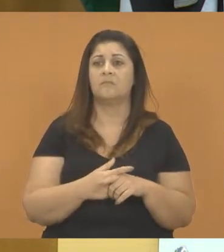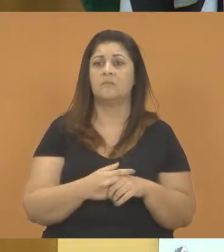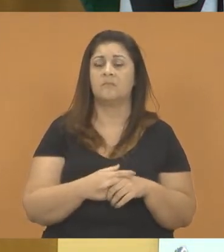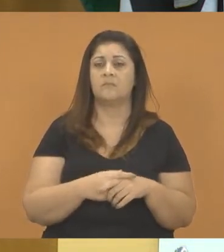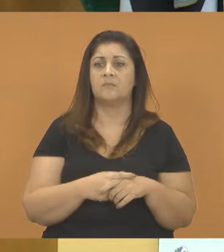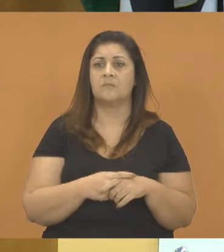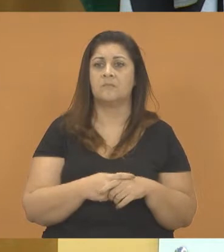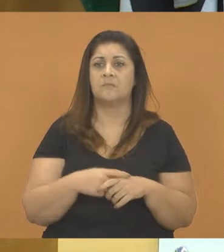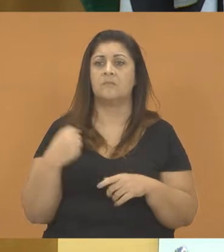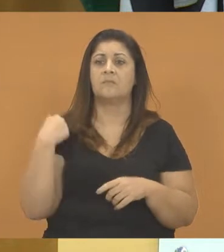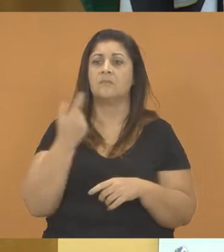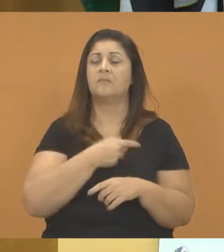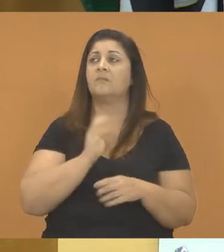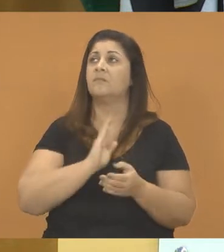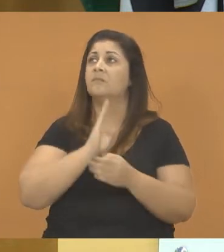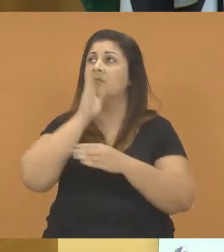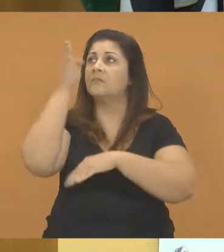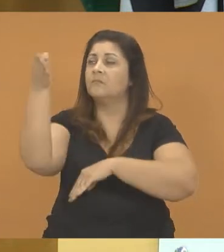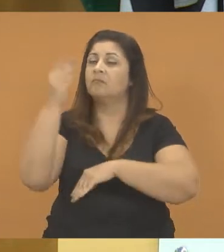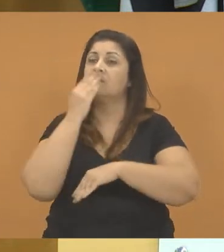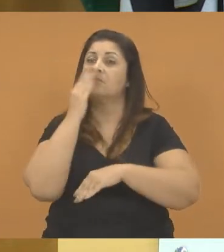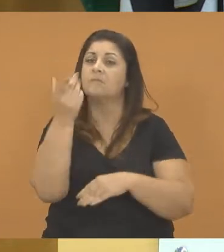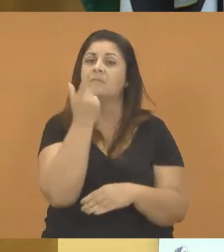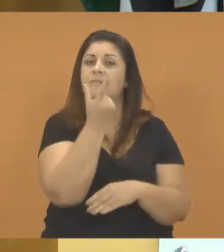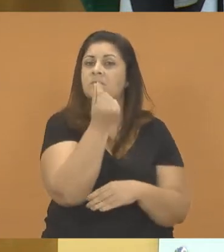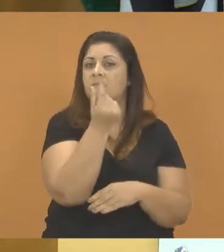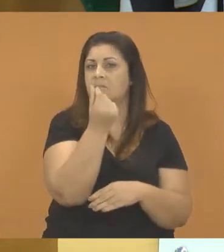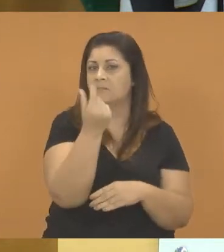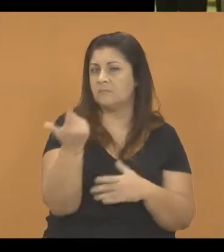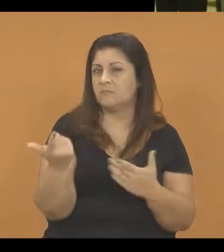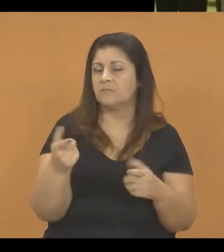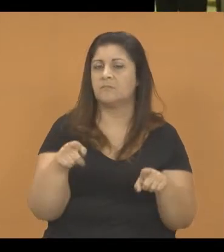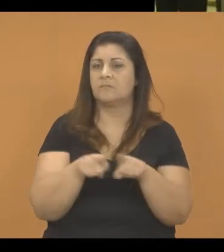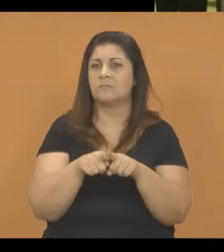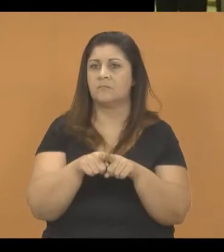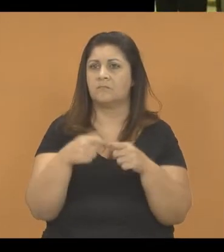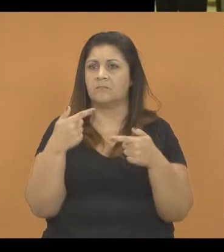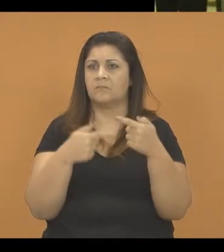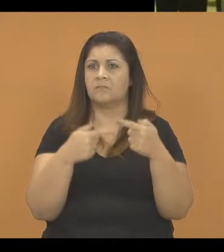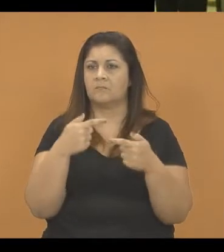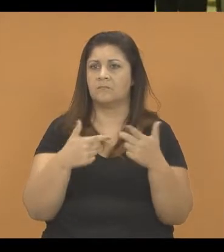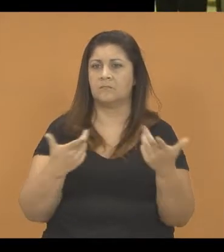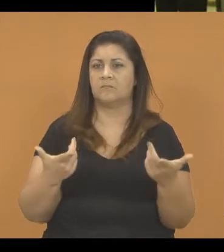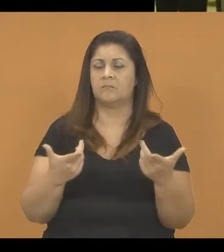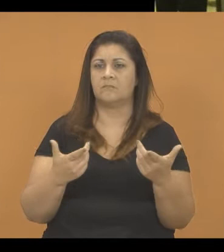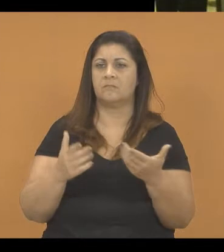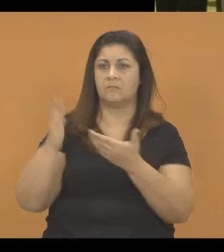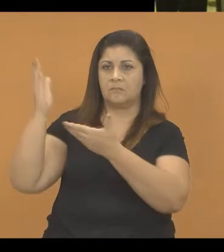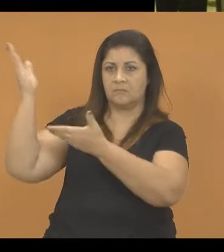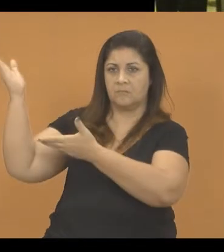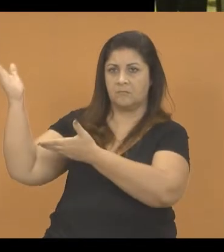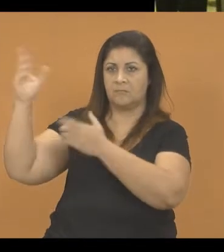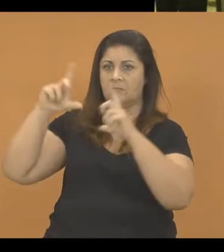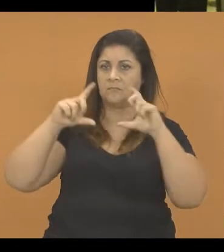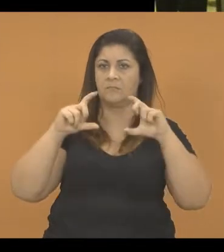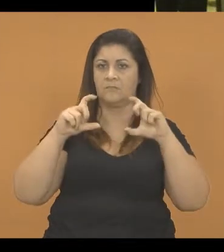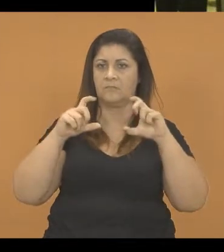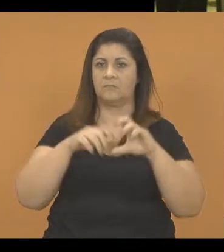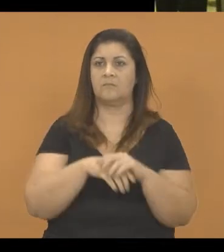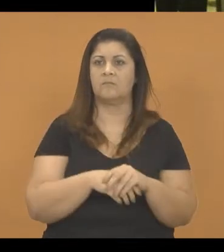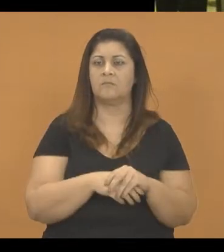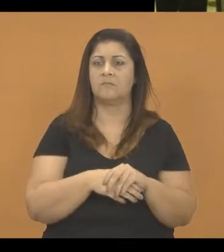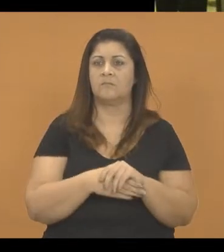pleitear é emendas parlamentares e discutir nos órgãos competentes em brasília como é